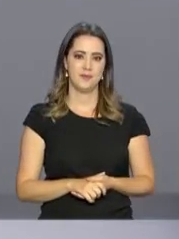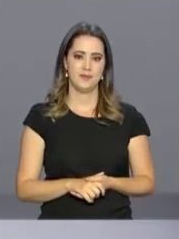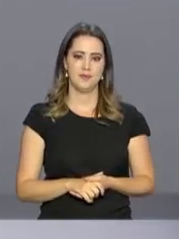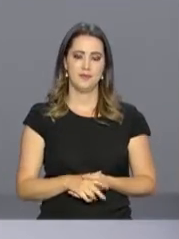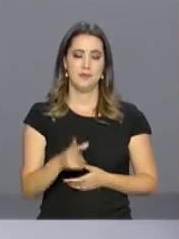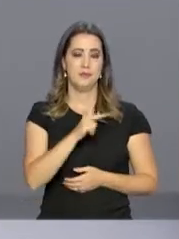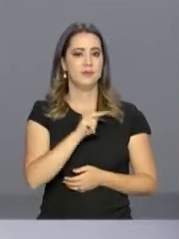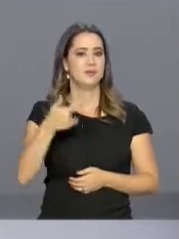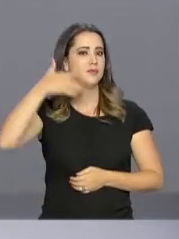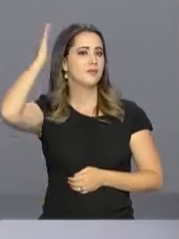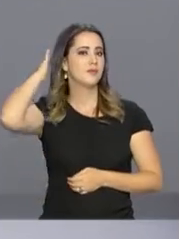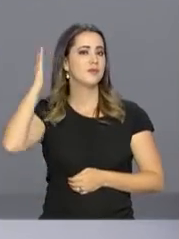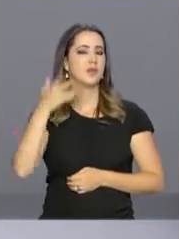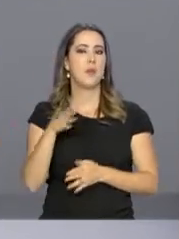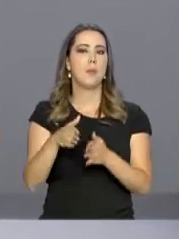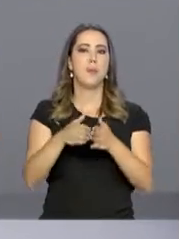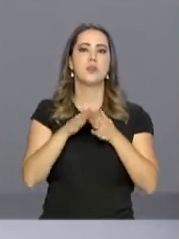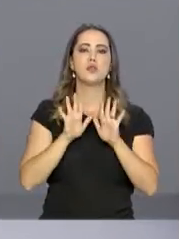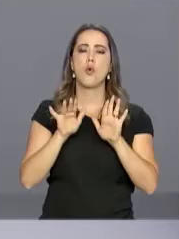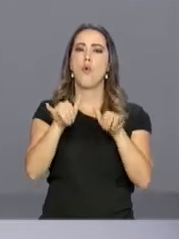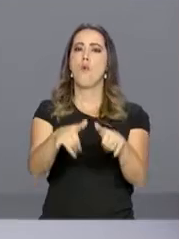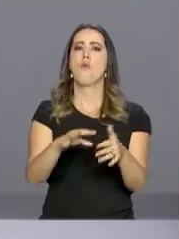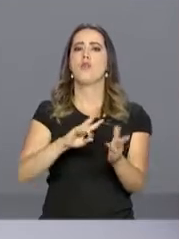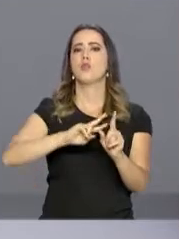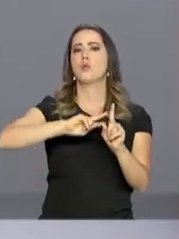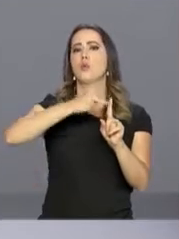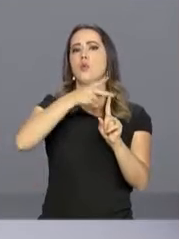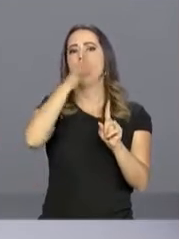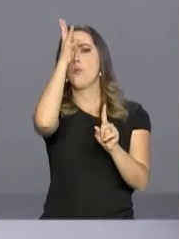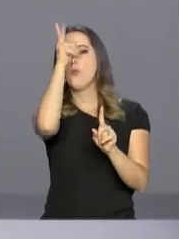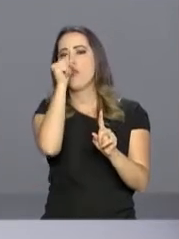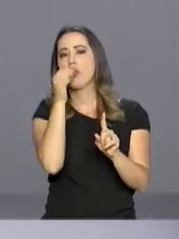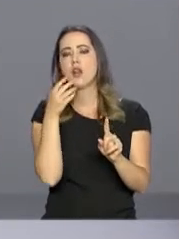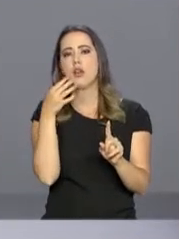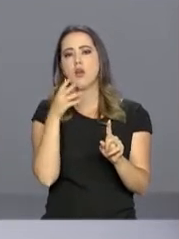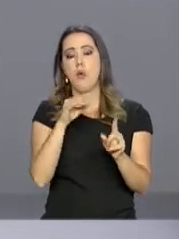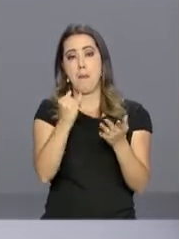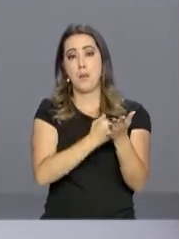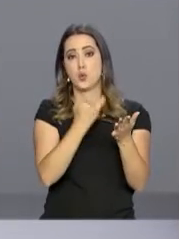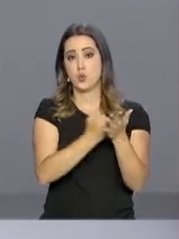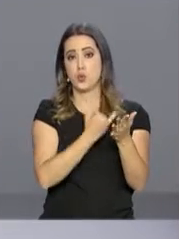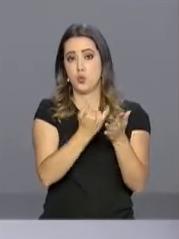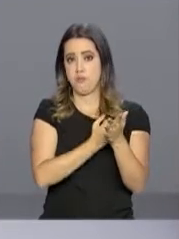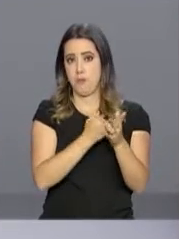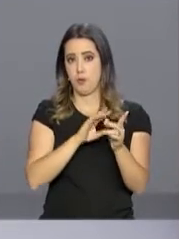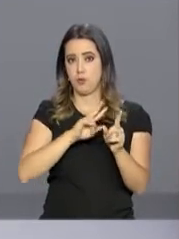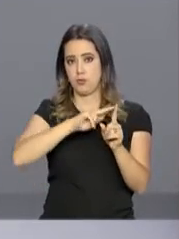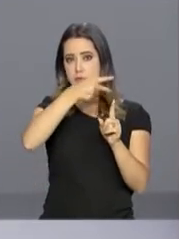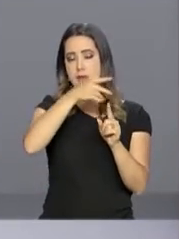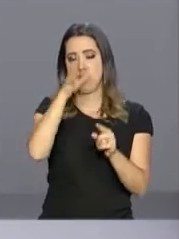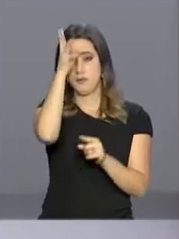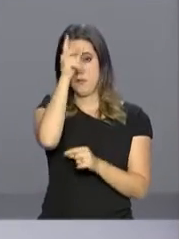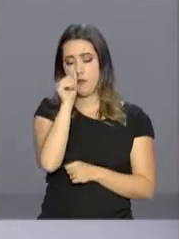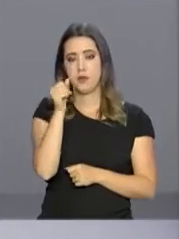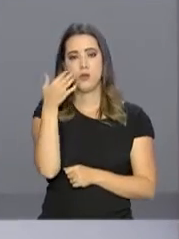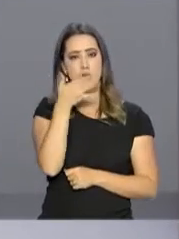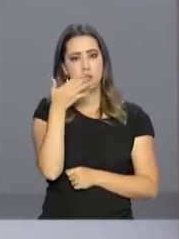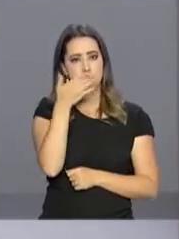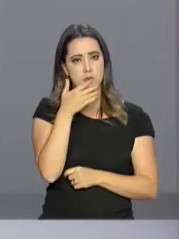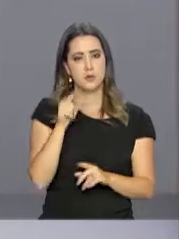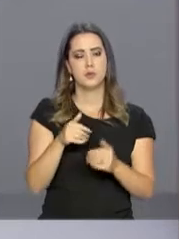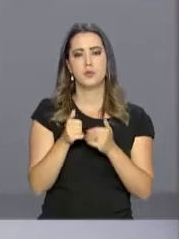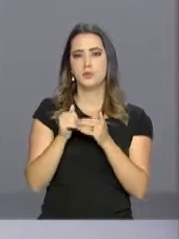O presidente Michel Temer pediu o fim de sobretaxas ao frango e ao açúcar brasileiros e a abertura do mercado chinês para